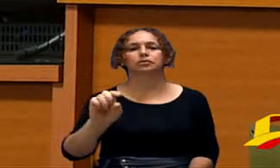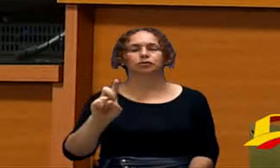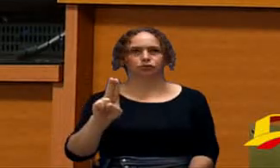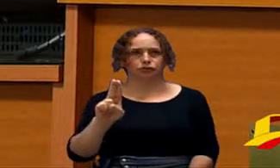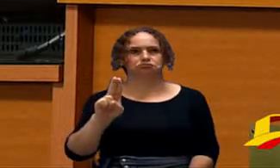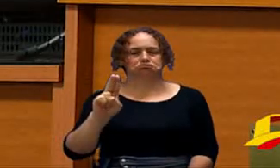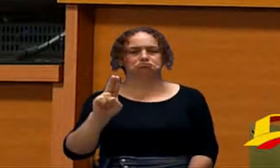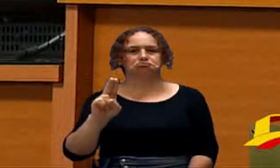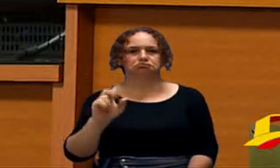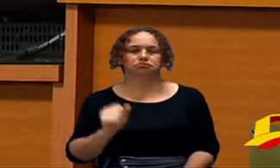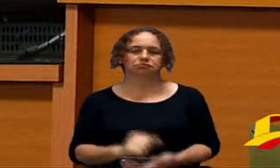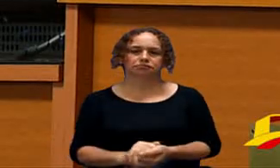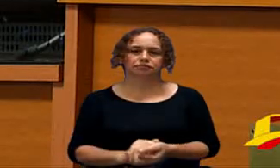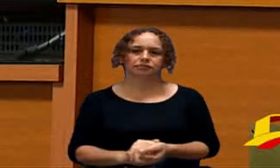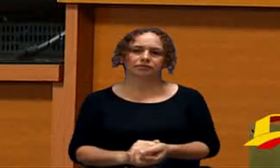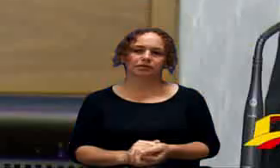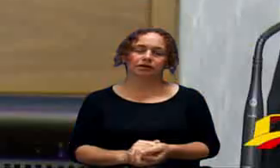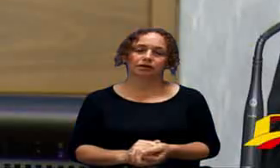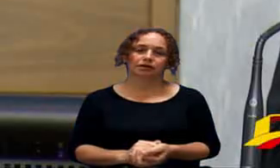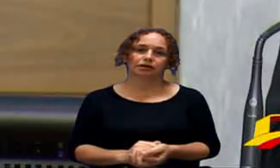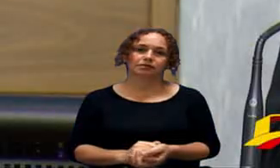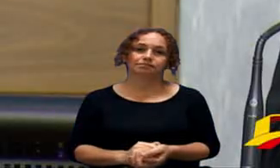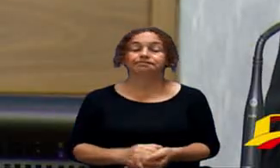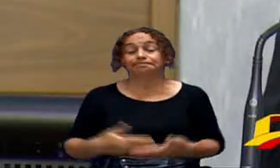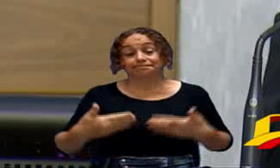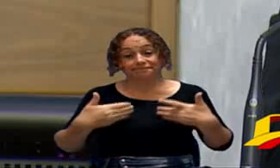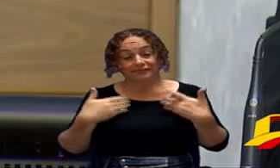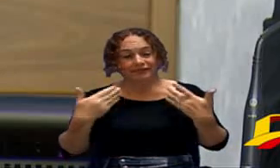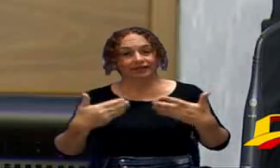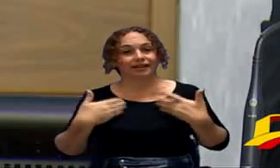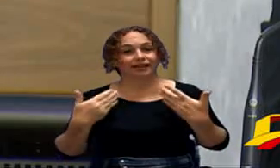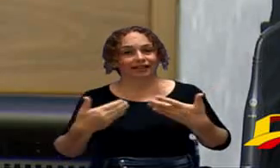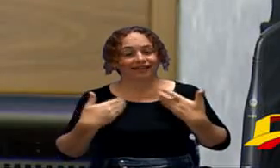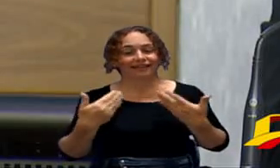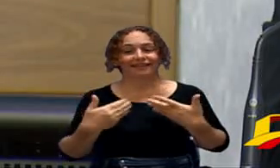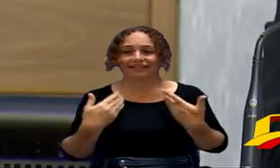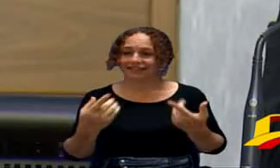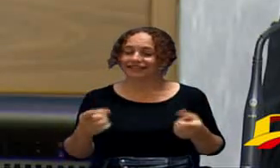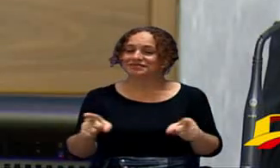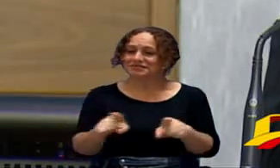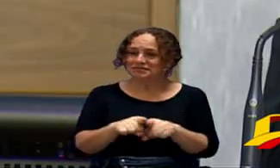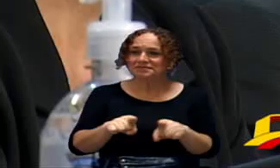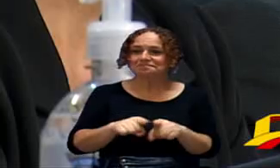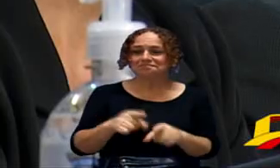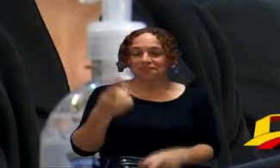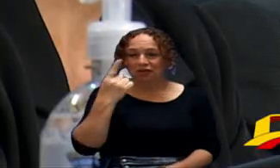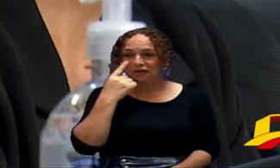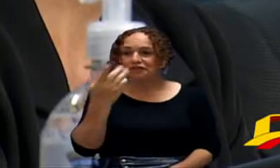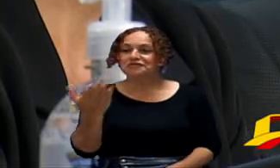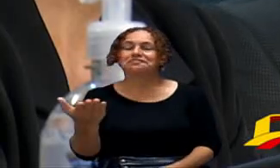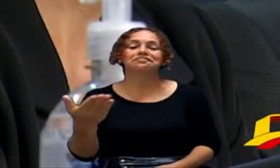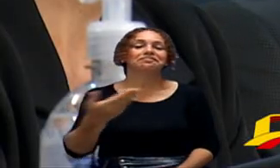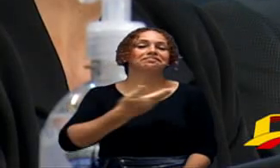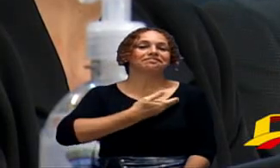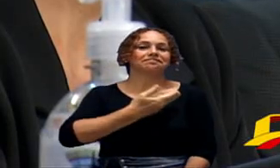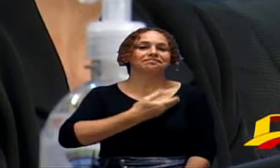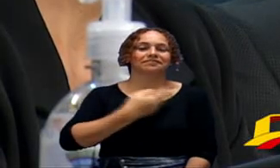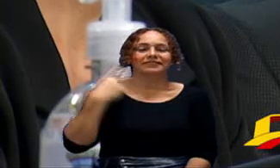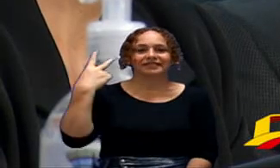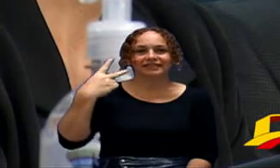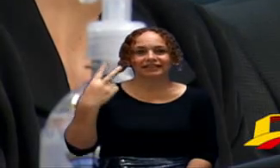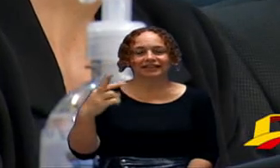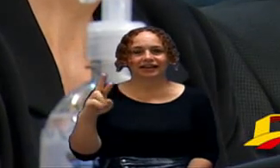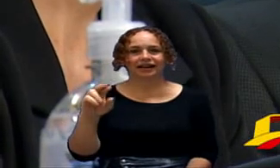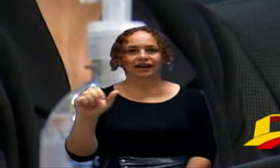A Patrulha Animal. Com a mesma alegria, meu amigo, vereador Ralf, da cidade de Osasco. Seja muito bem-vindo,